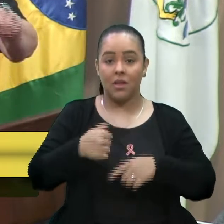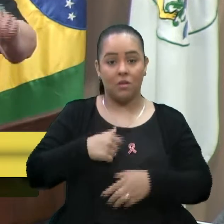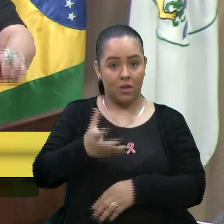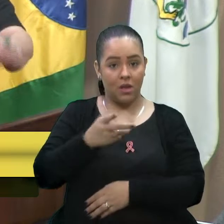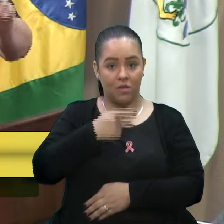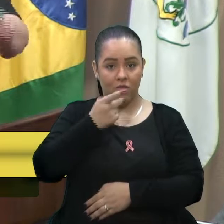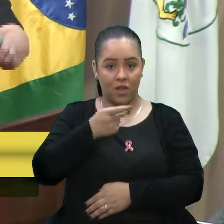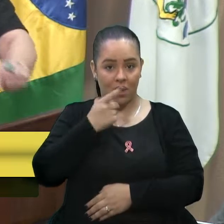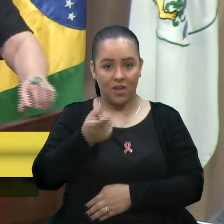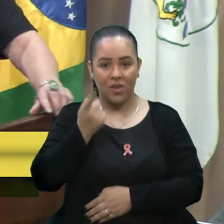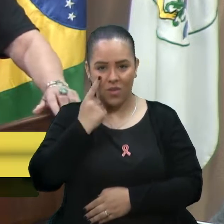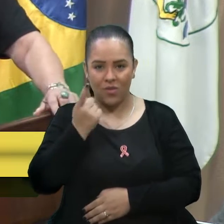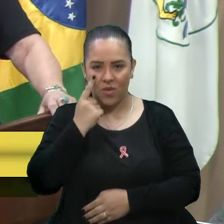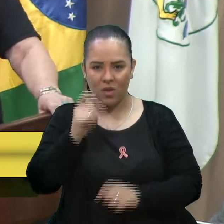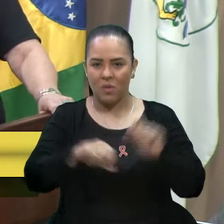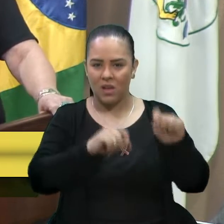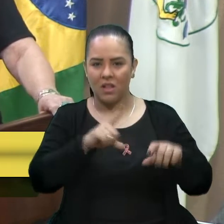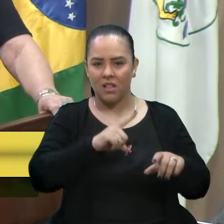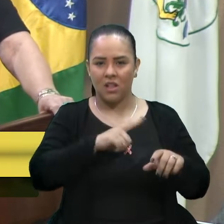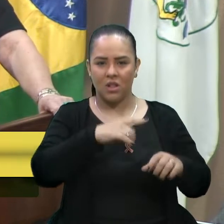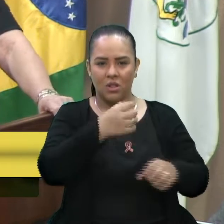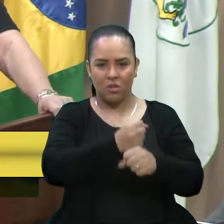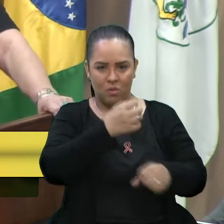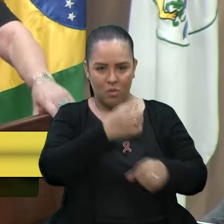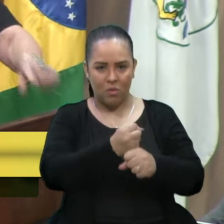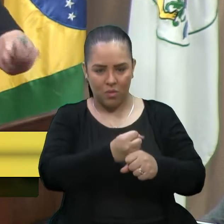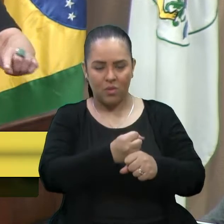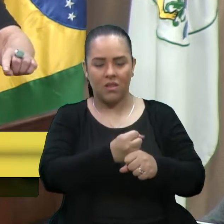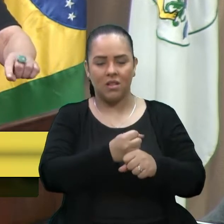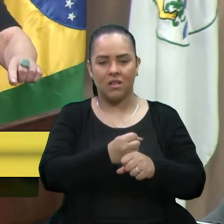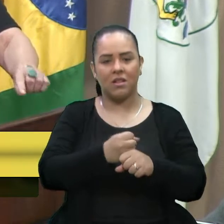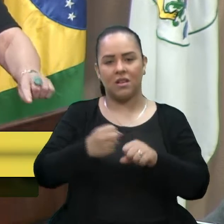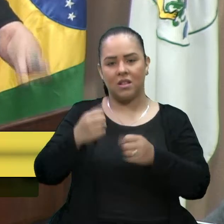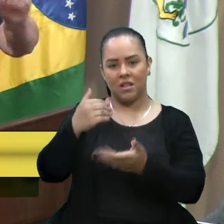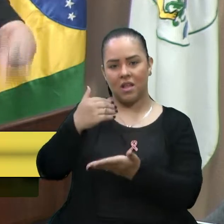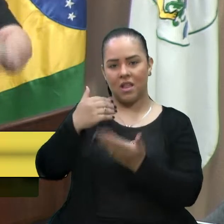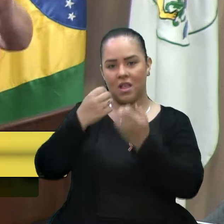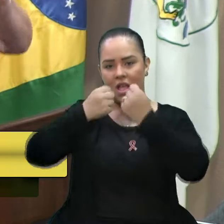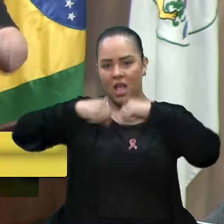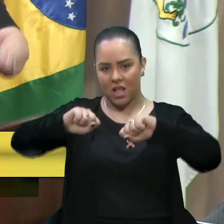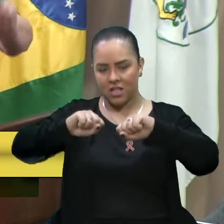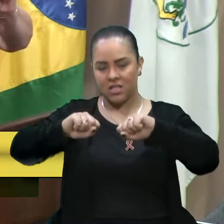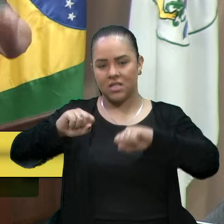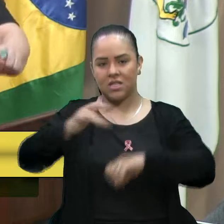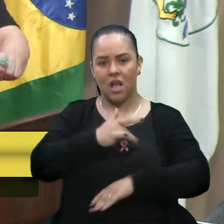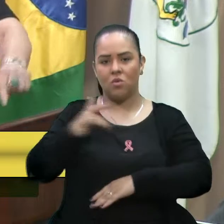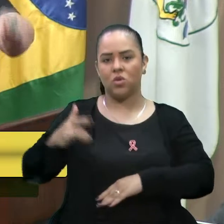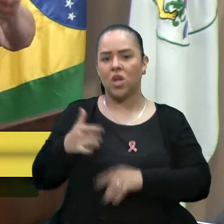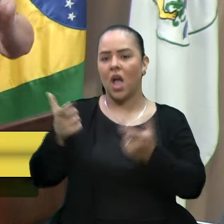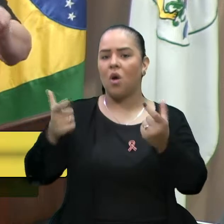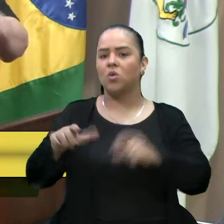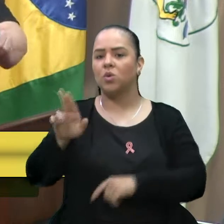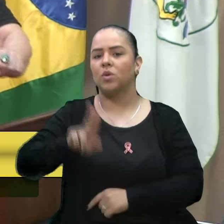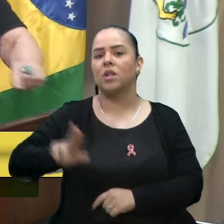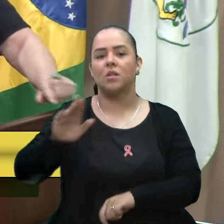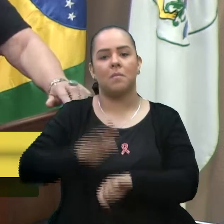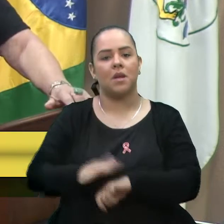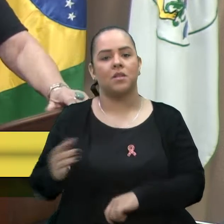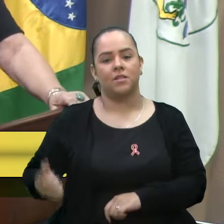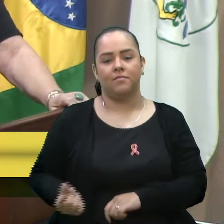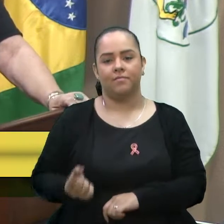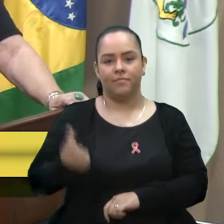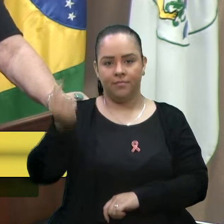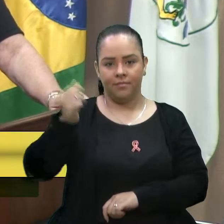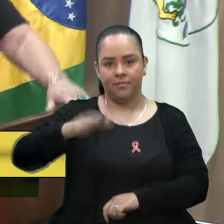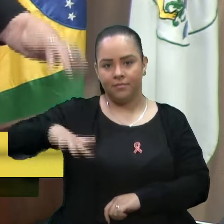olhem o balancete do quadrimestre da Secretaria da Saúde e observem onde está sendo utilizado a maior parte do recurso